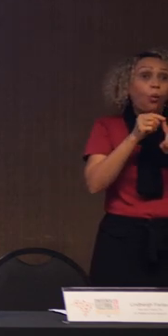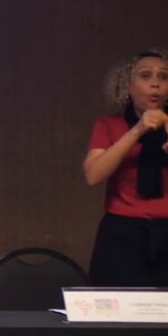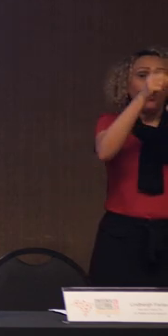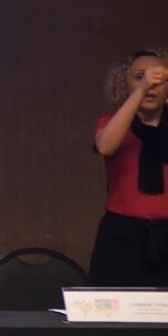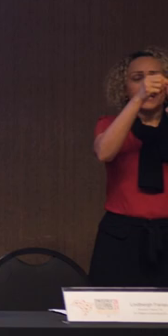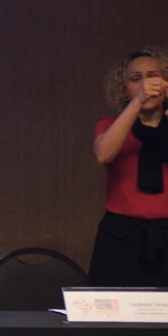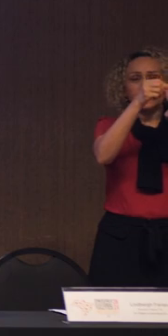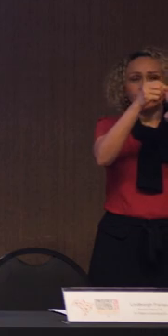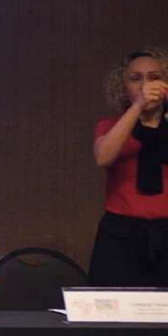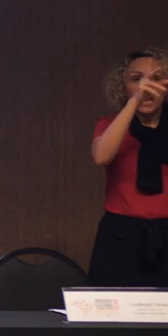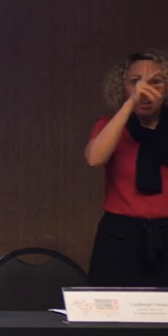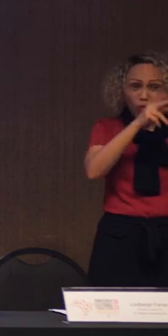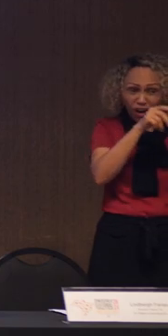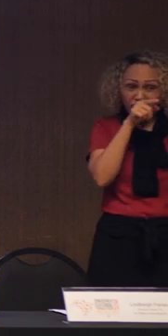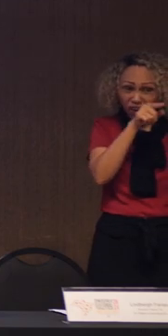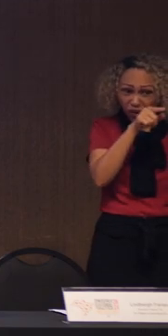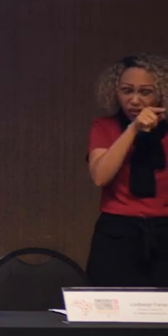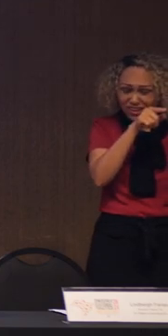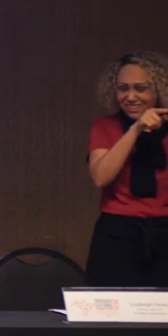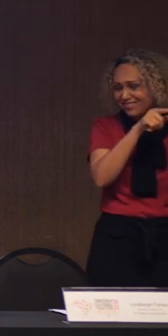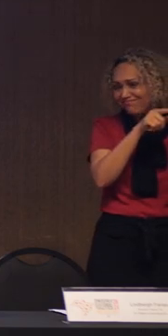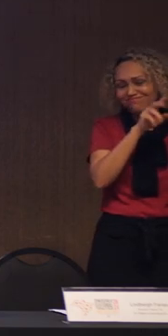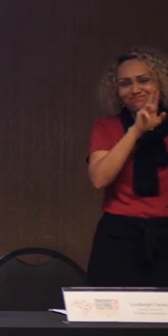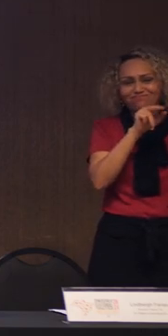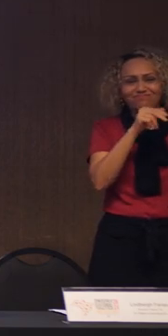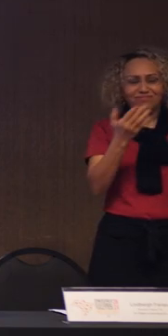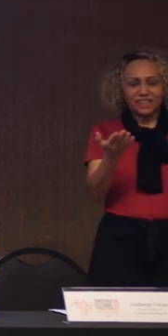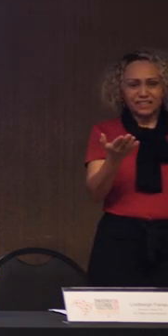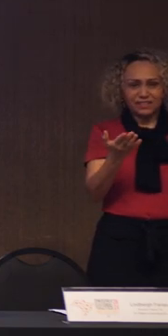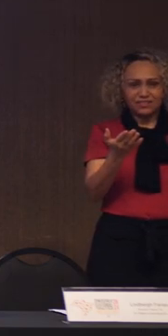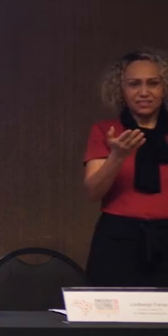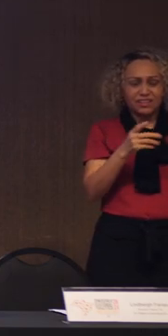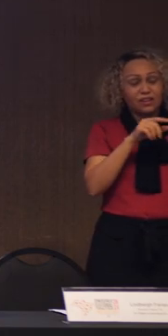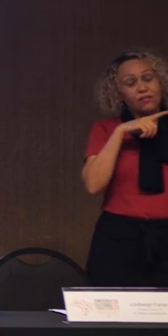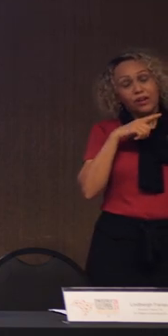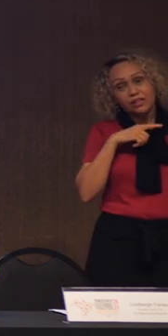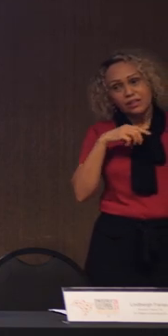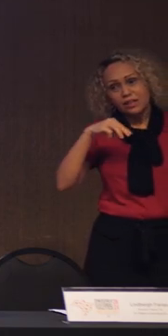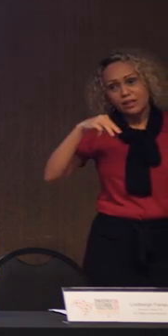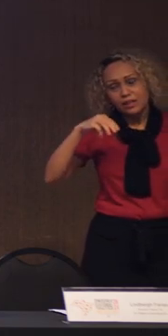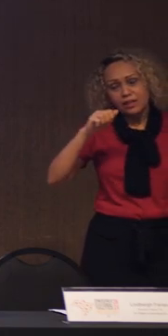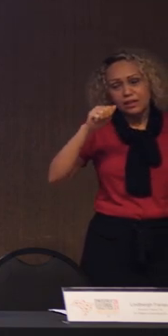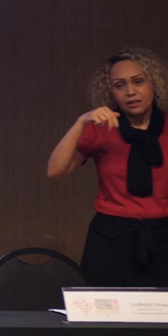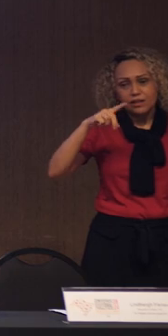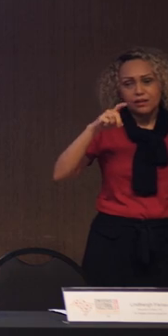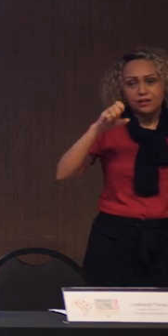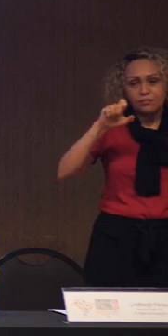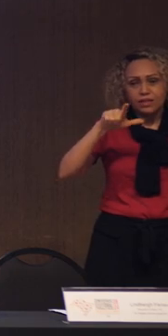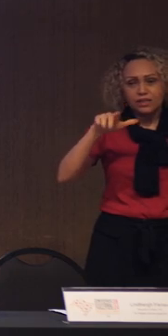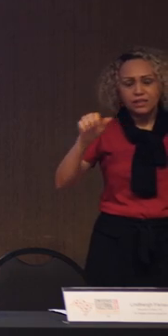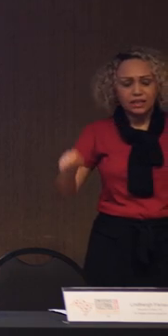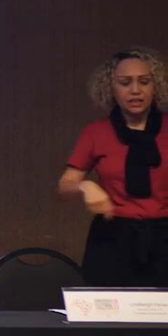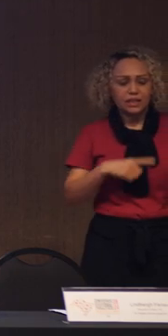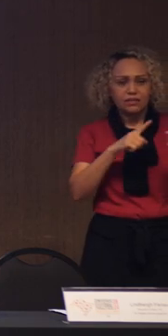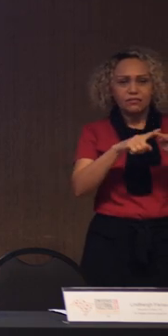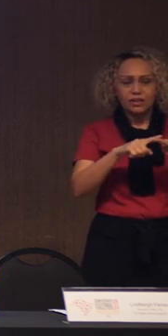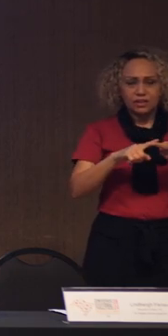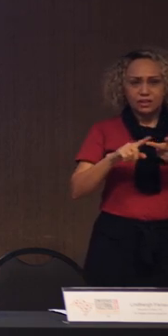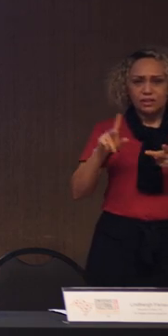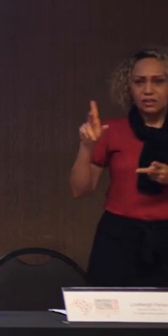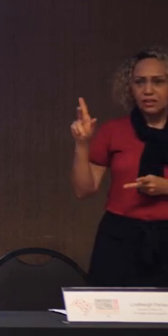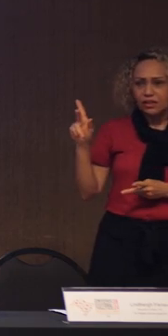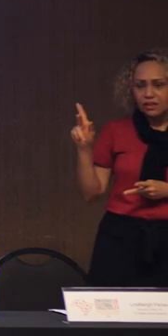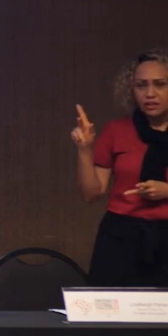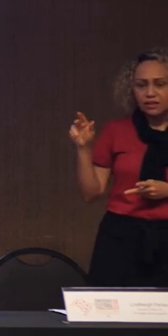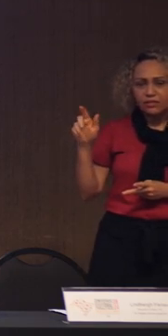de Lula. Ele é aos 78 anos de idade, esse homem que saiu da cadeia com 78 anos de idade para voltar a transformar o